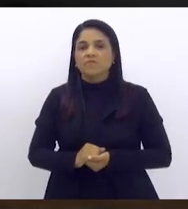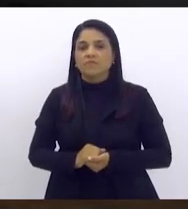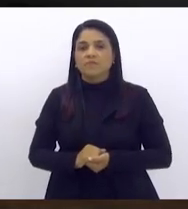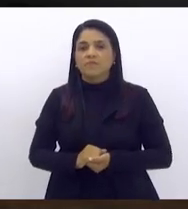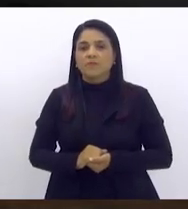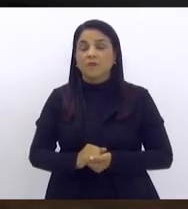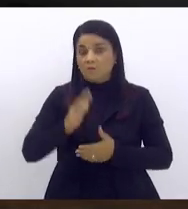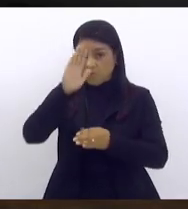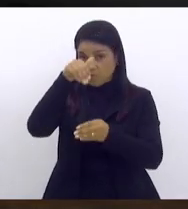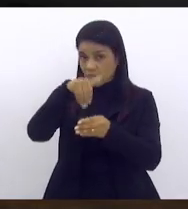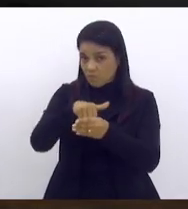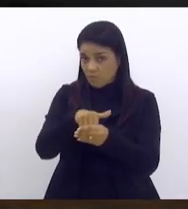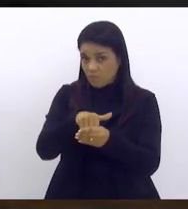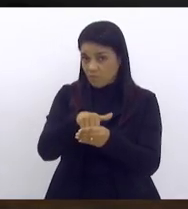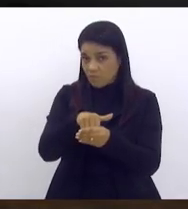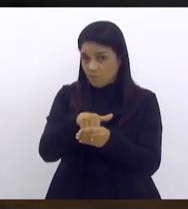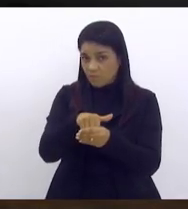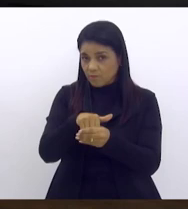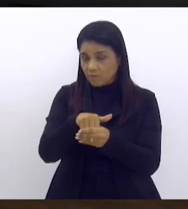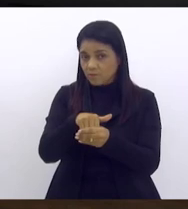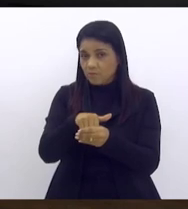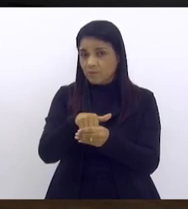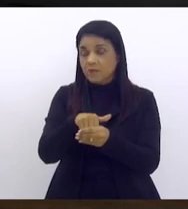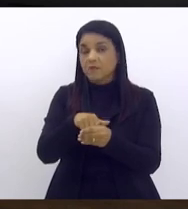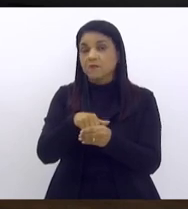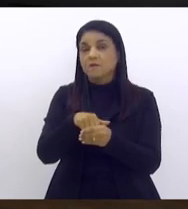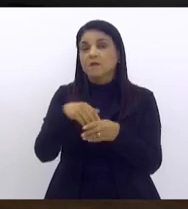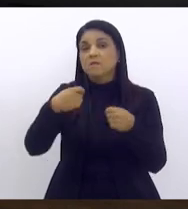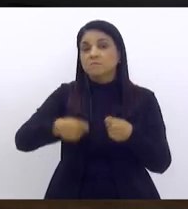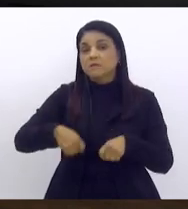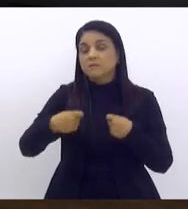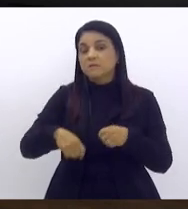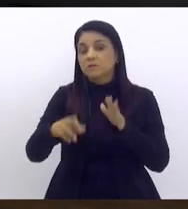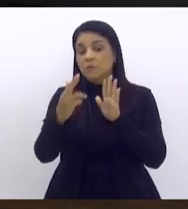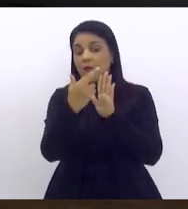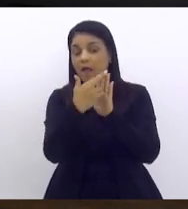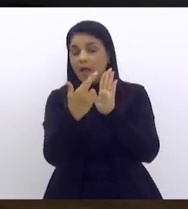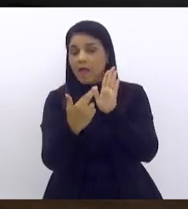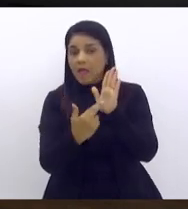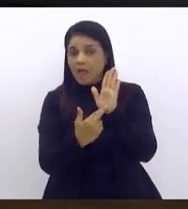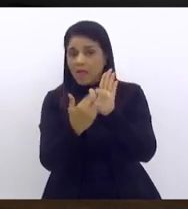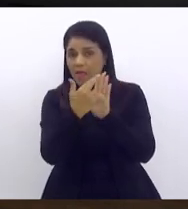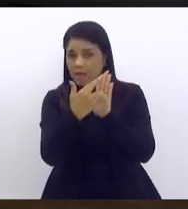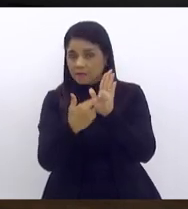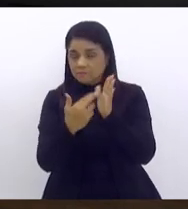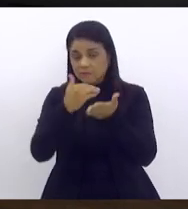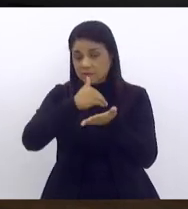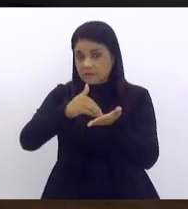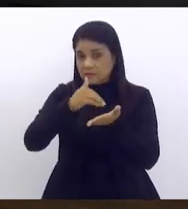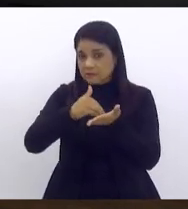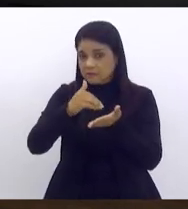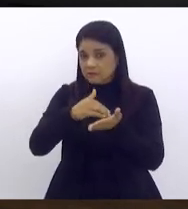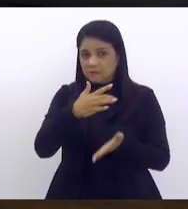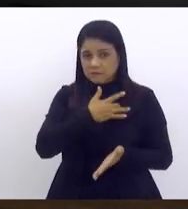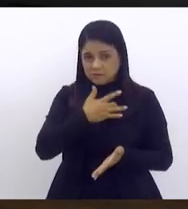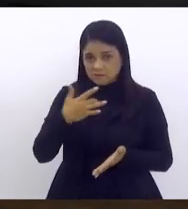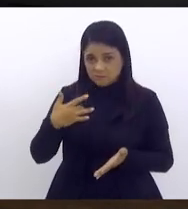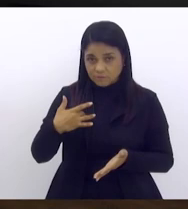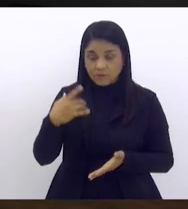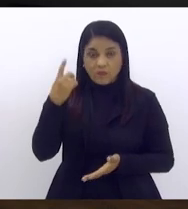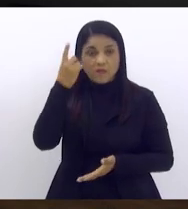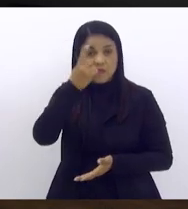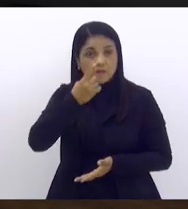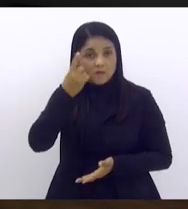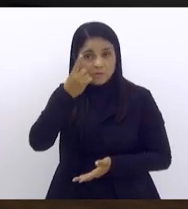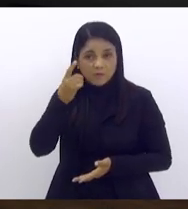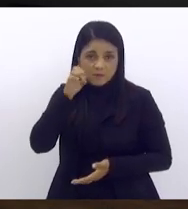aquilo foi votado, demandava de uma regulamentação na Secretaria de Saúde. Como a deputada Élica